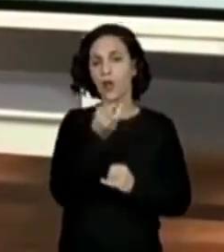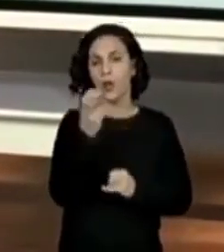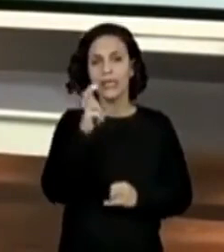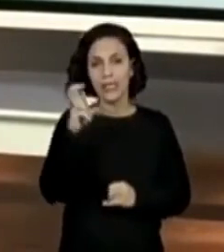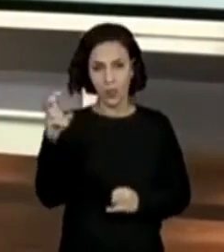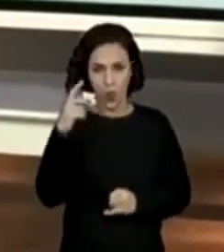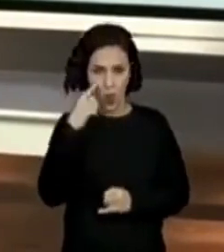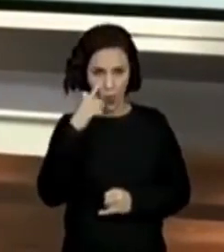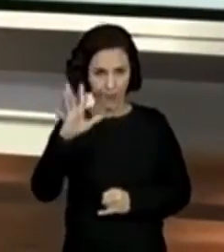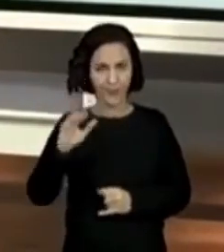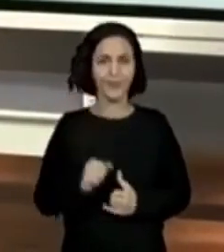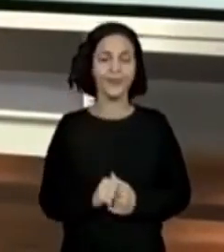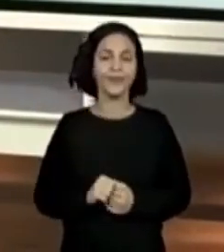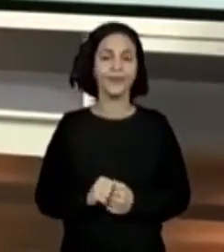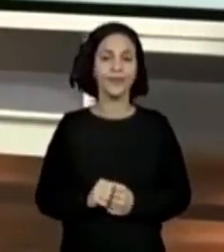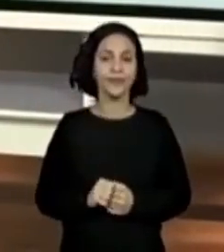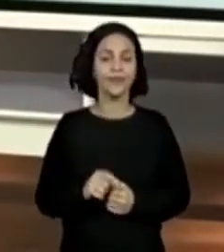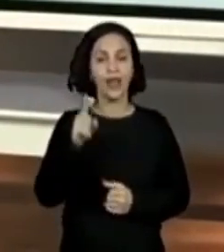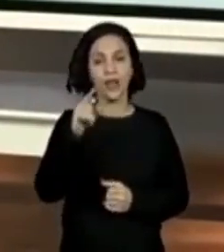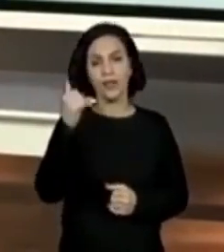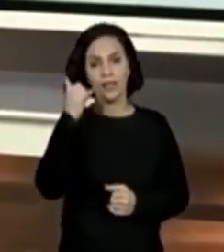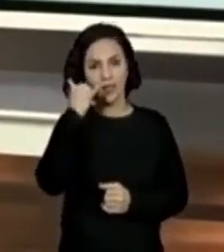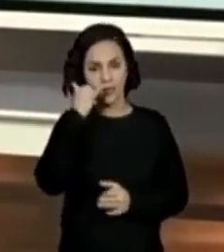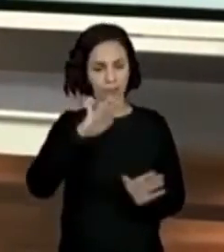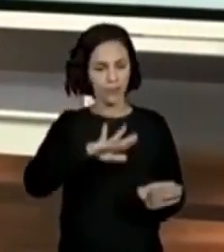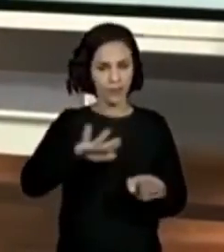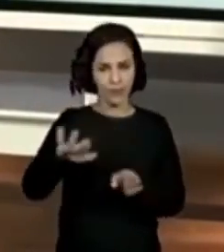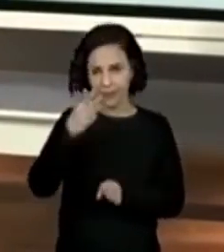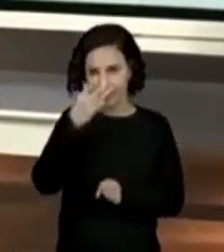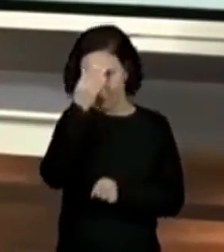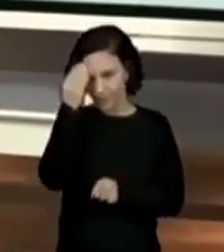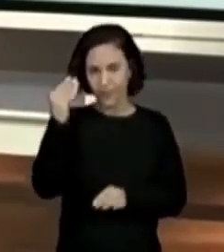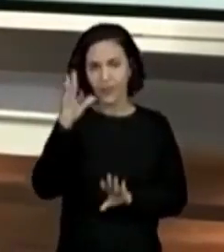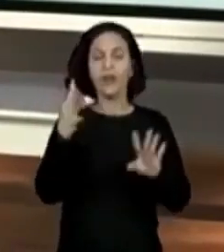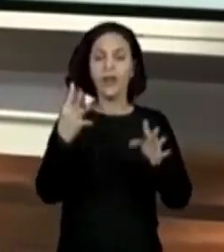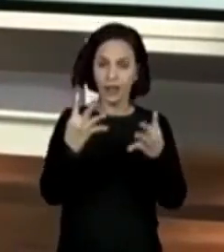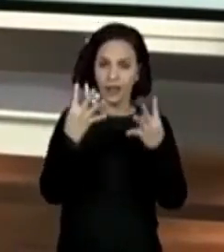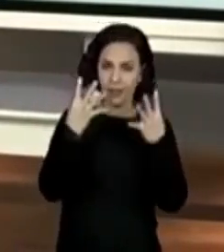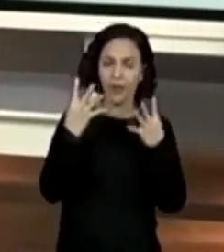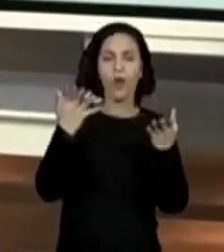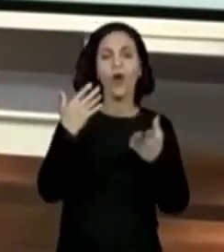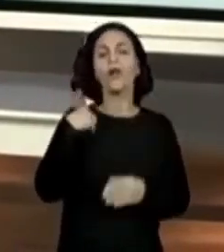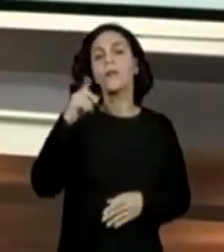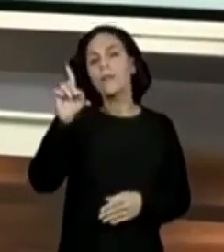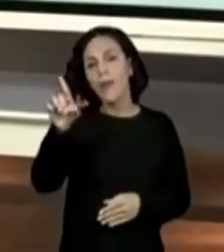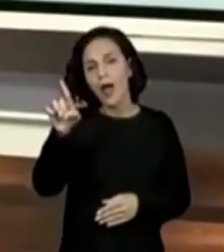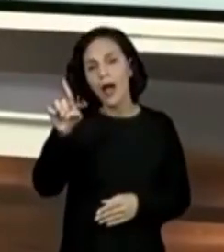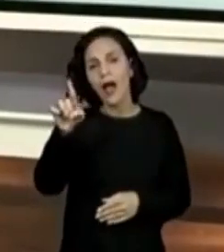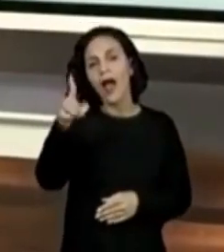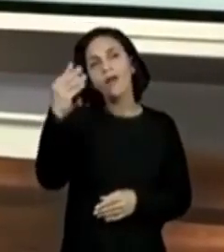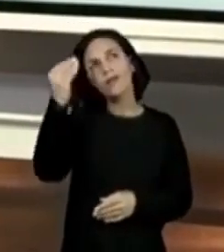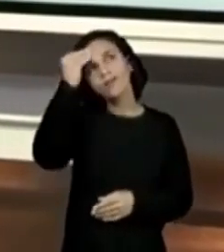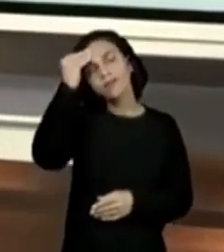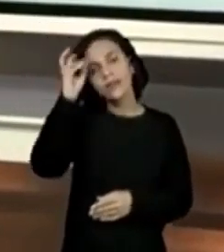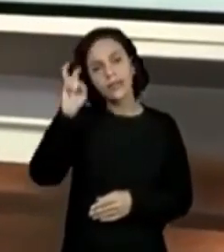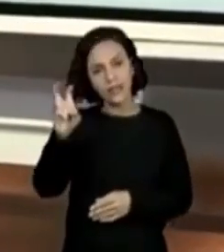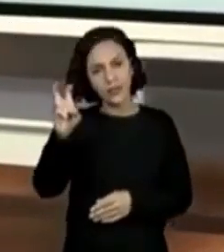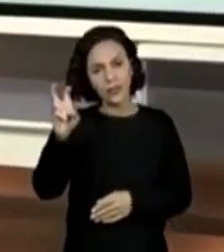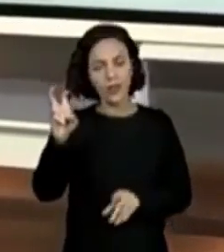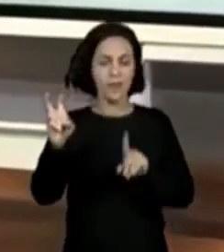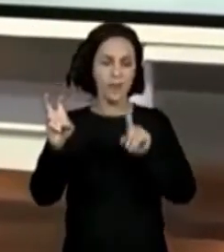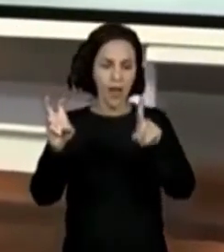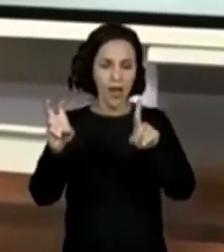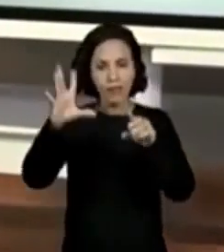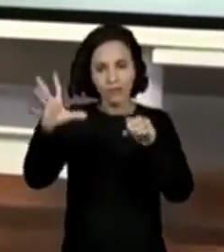bom? Aí vocês deixam o celular quietinho ou a televisão. Vocês vão ver eu apontando para cada uma das colunas e a gente